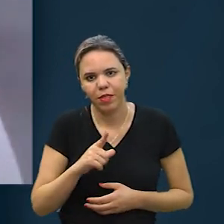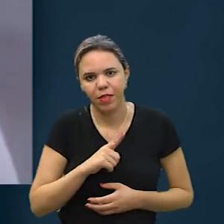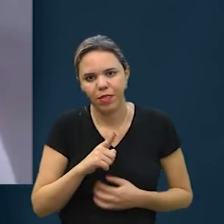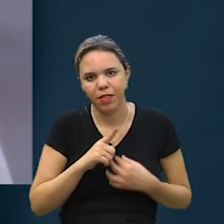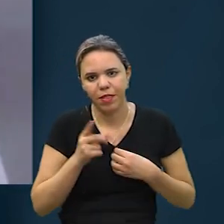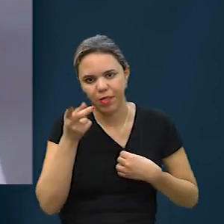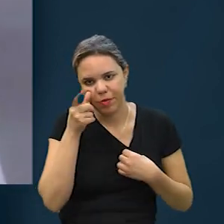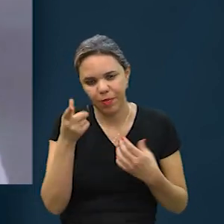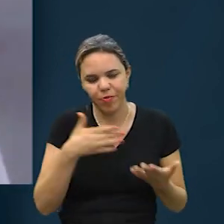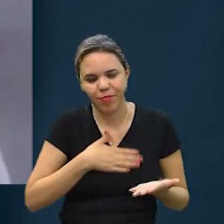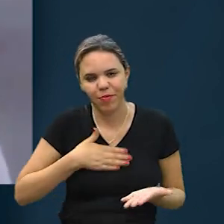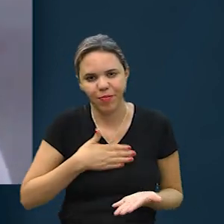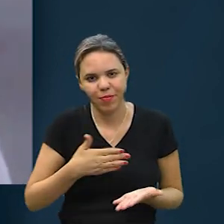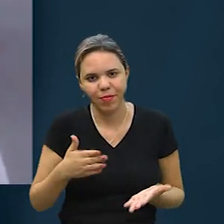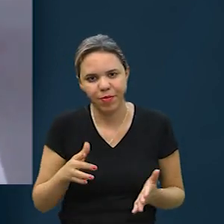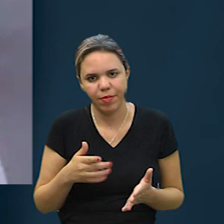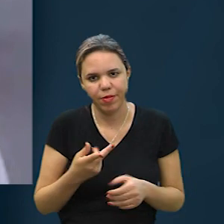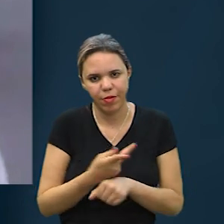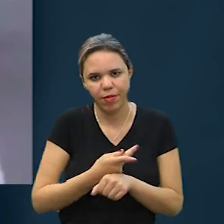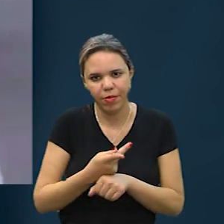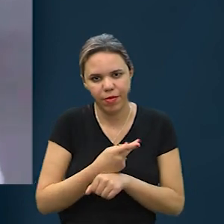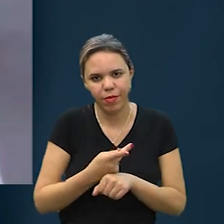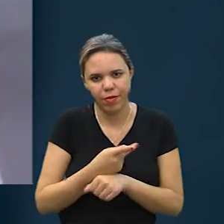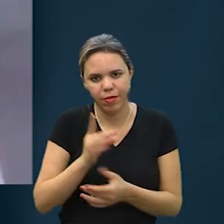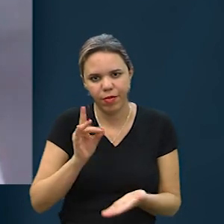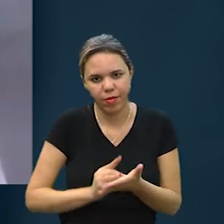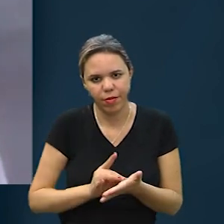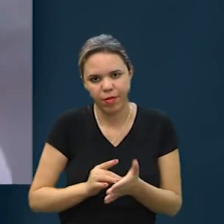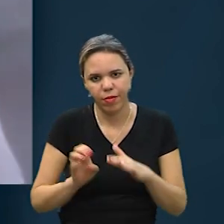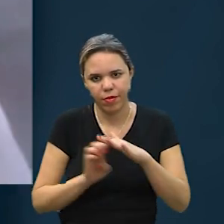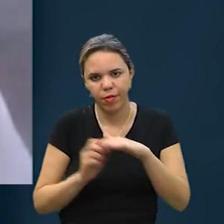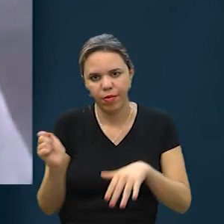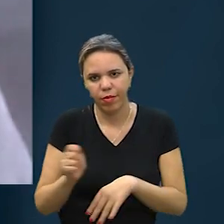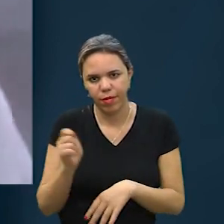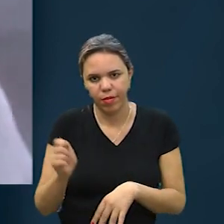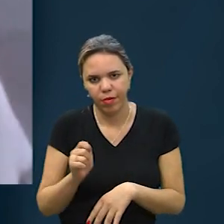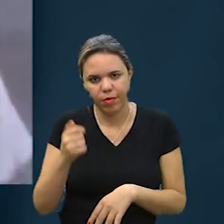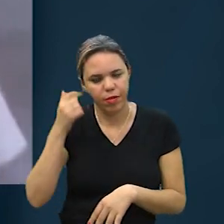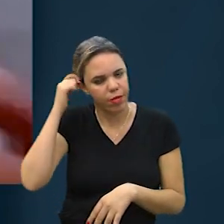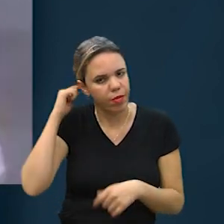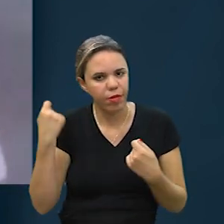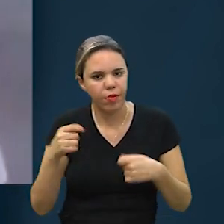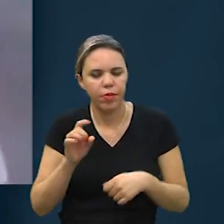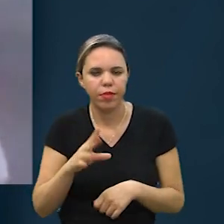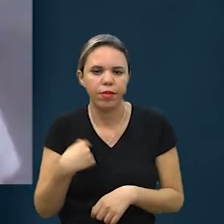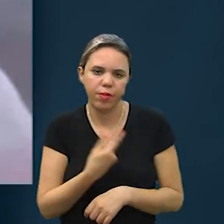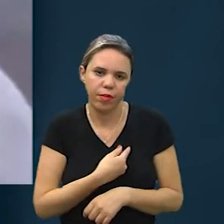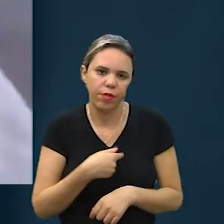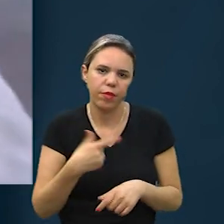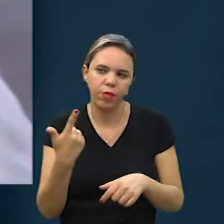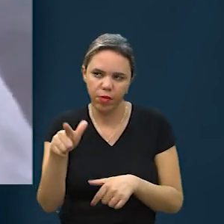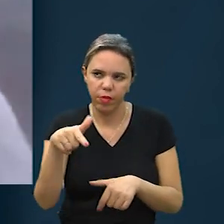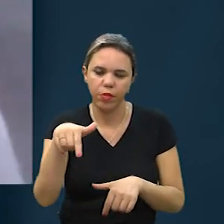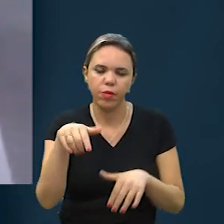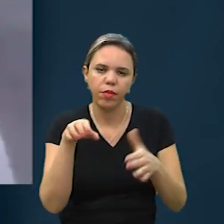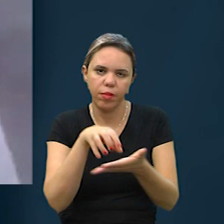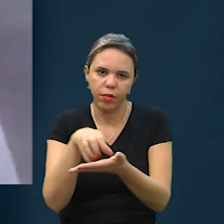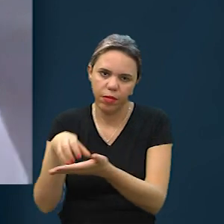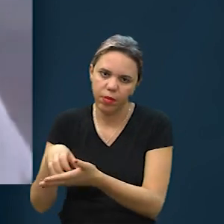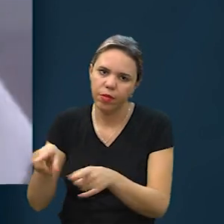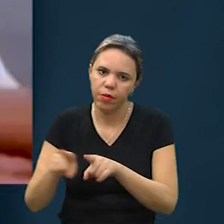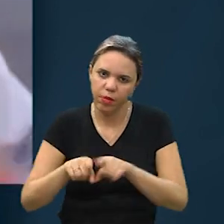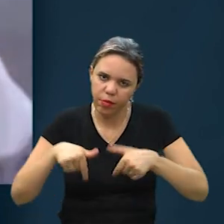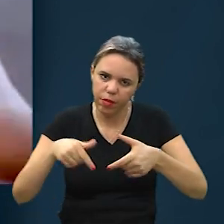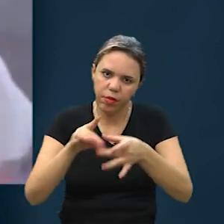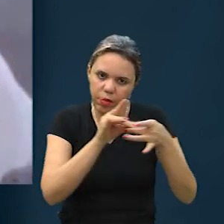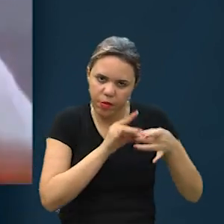quem estiver vendo e gostando nos procurem na Reafro, nos procurem na rede, não precisa ser só na nossa rede, existem outras redes,